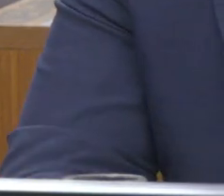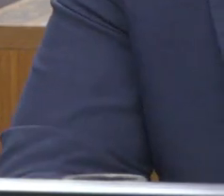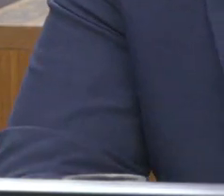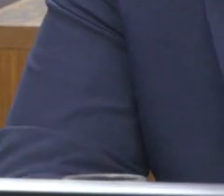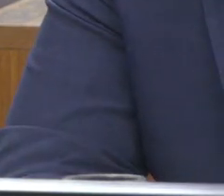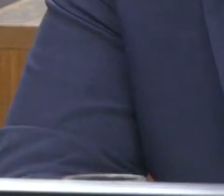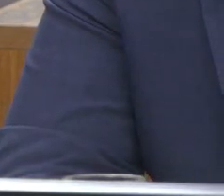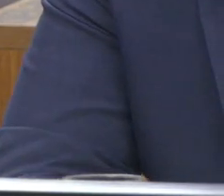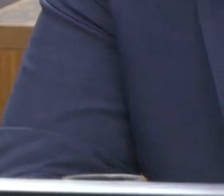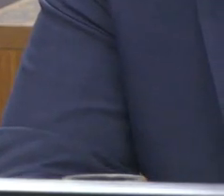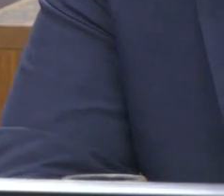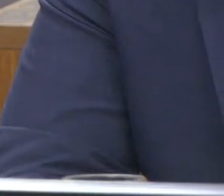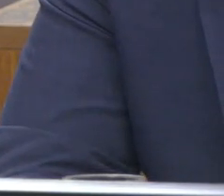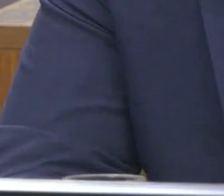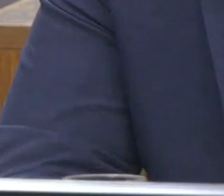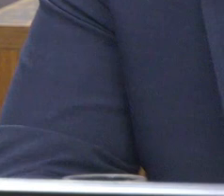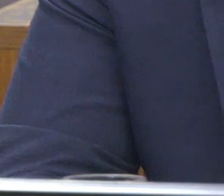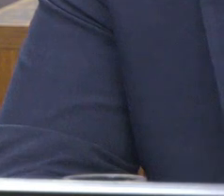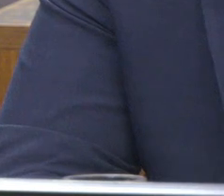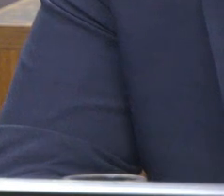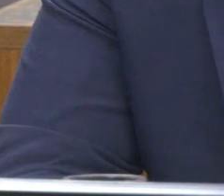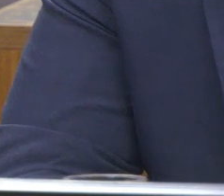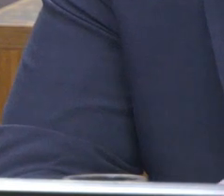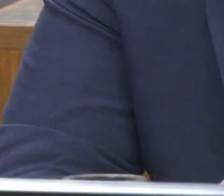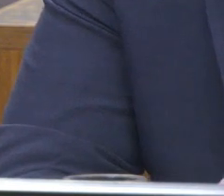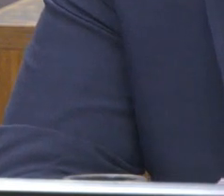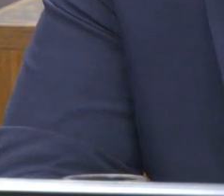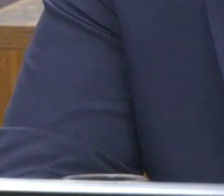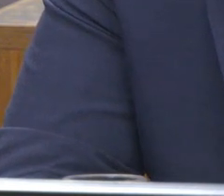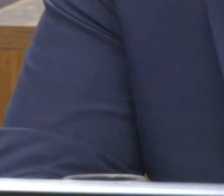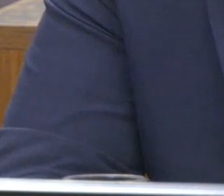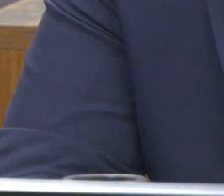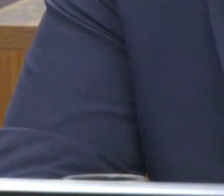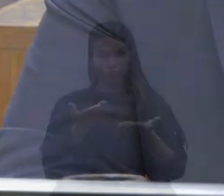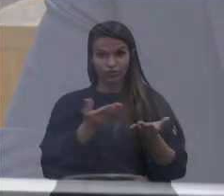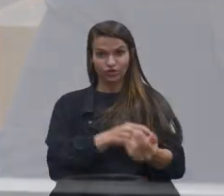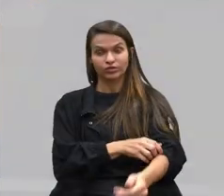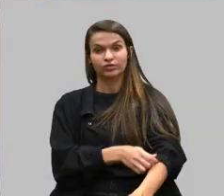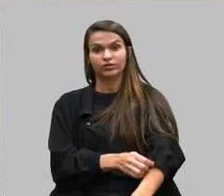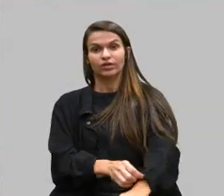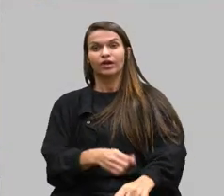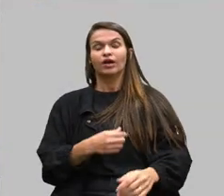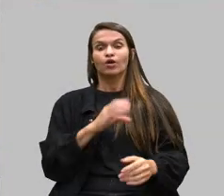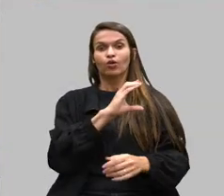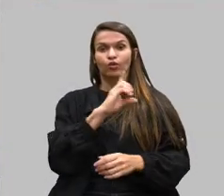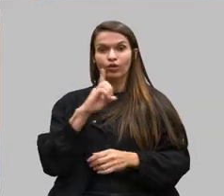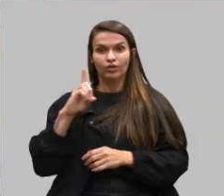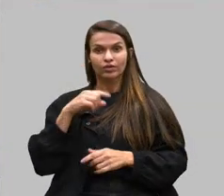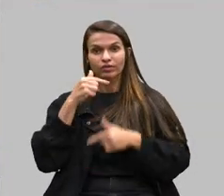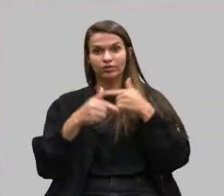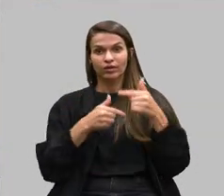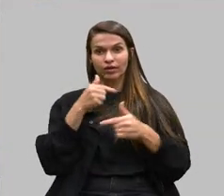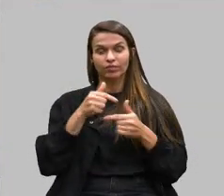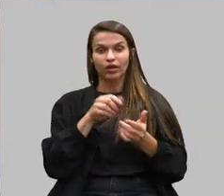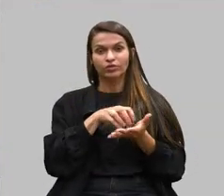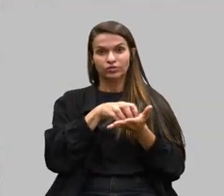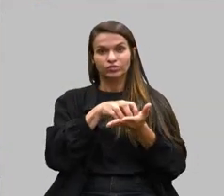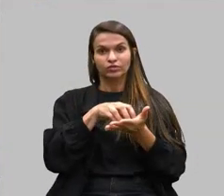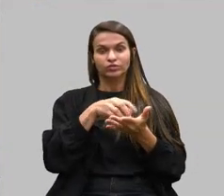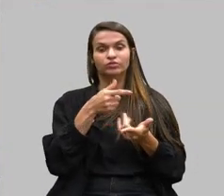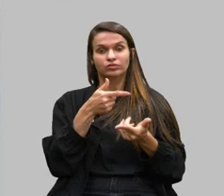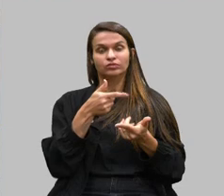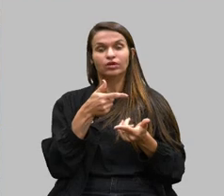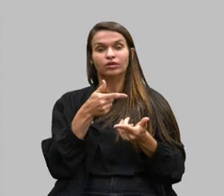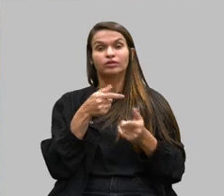tem procurado nós estamos hoje eu coordena o grupo de trabalho Transportes por parte do Ministério Público Federal que